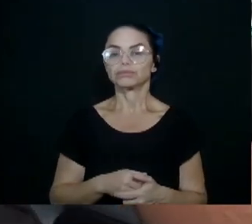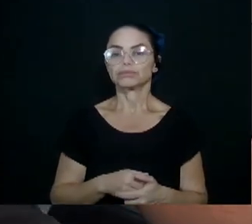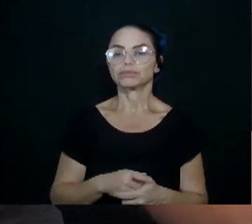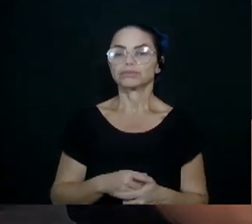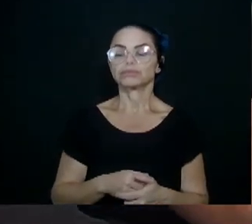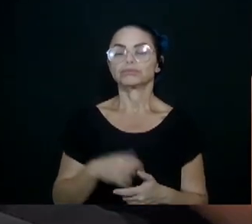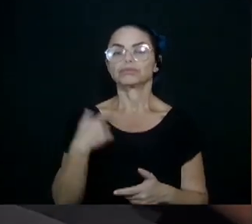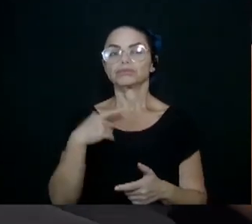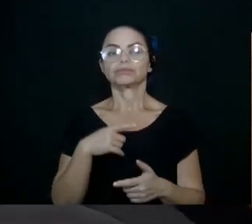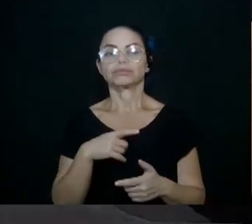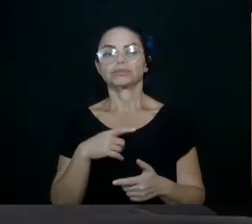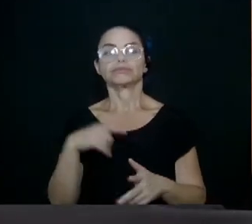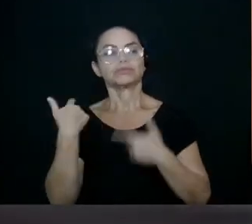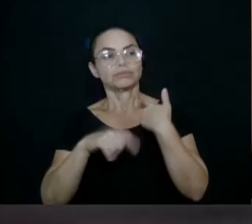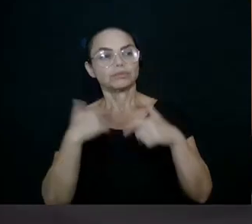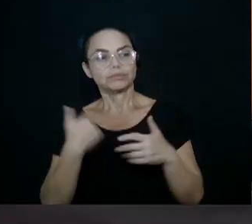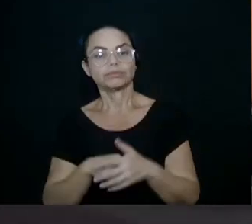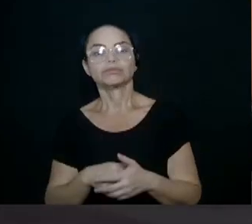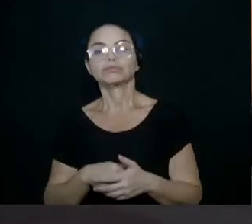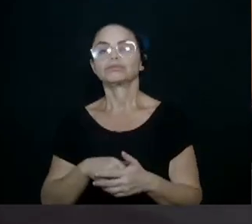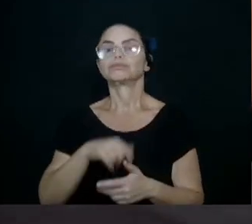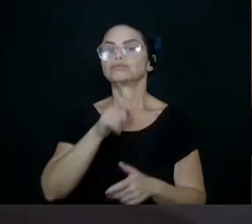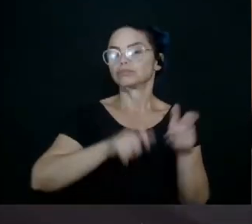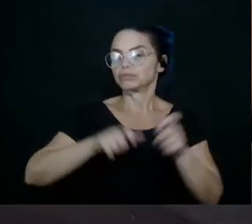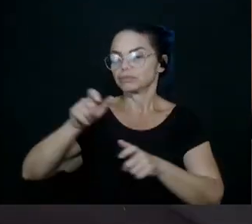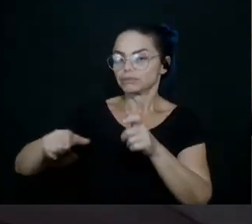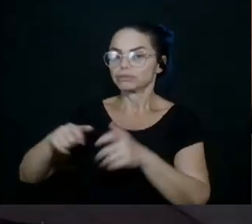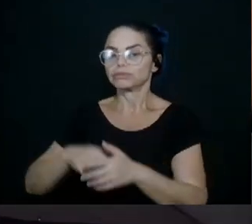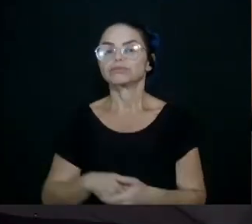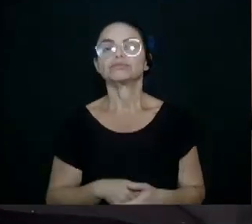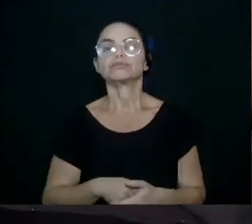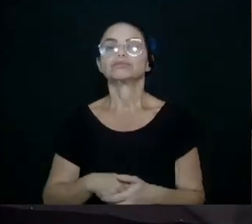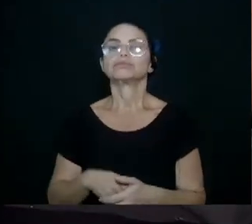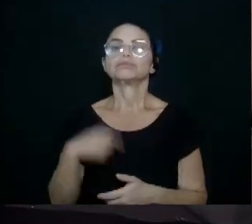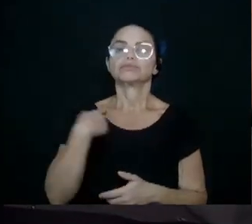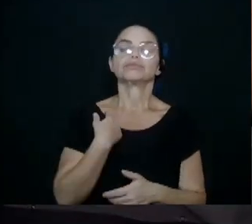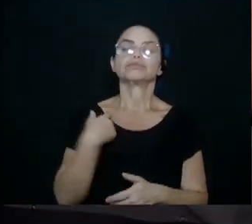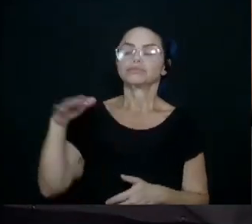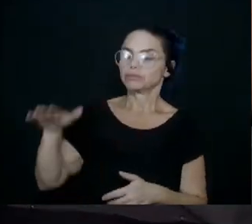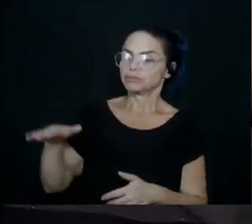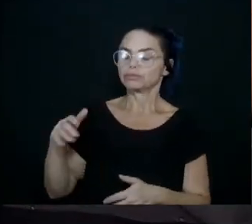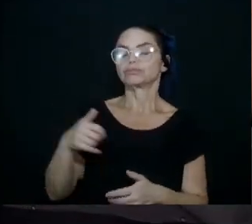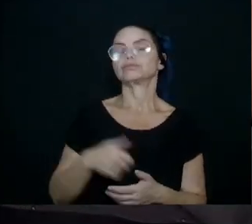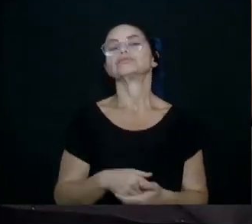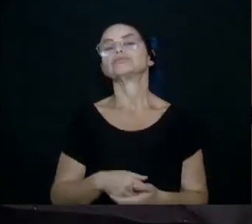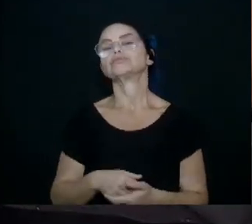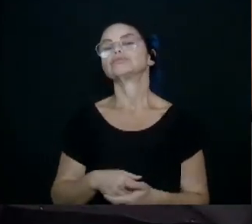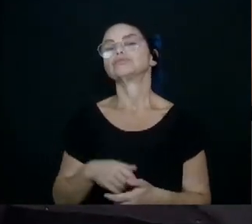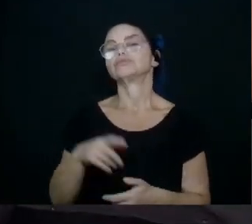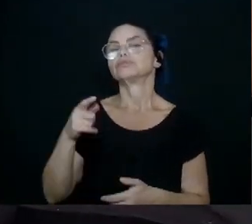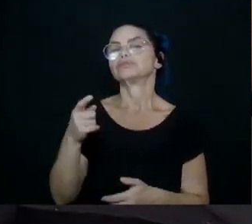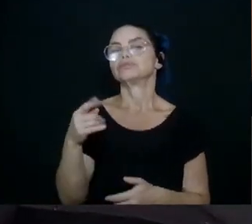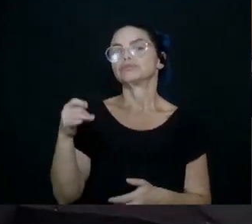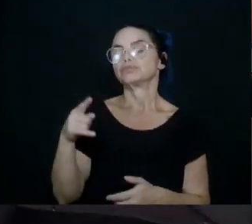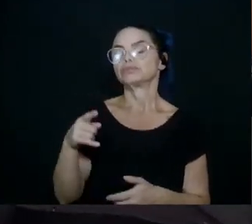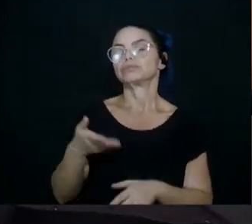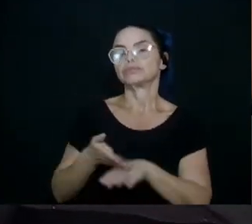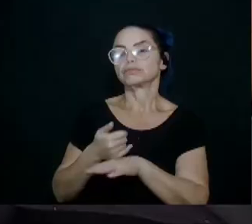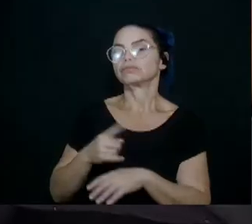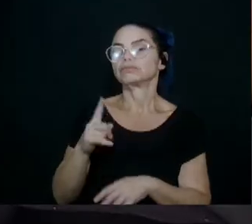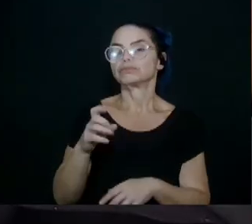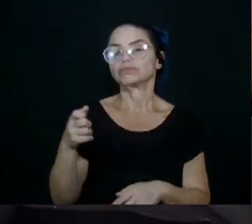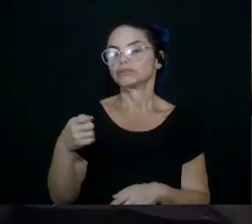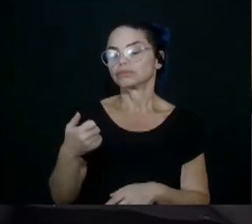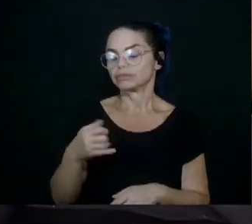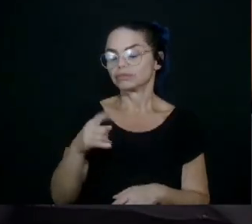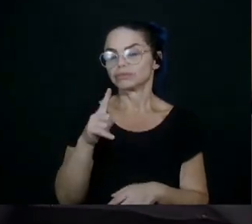inclusive trabalhou para outras pessoas, eu vi que inclusive você era menor de idade. Sim. Você começou muito cedo na profissão? Comecei muito